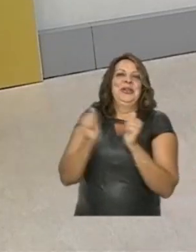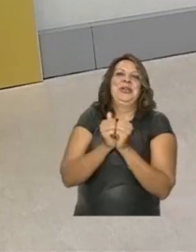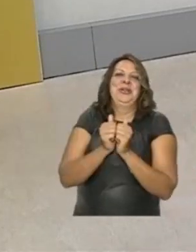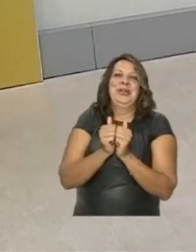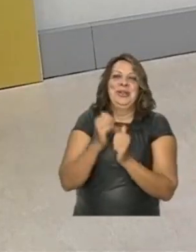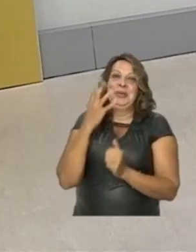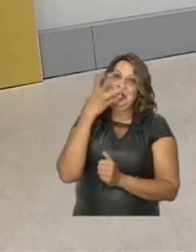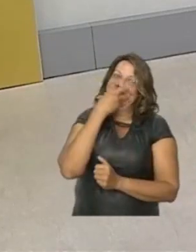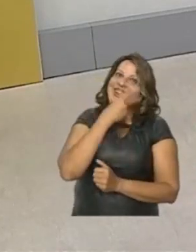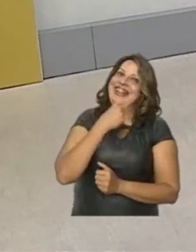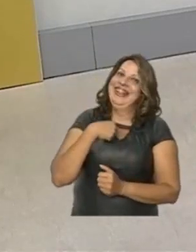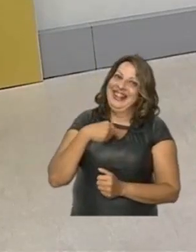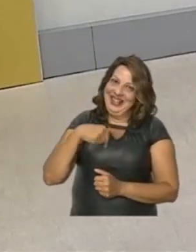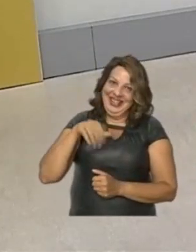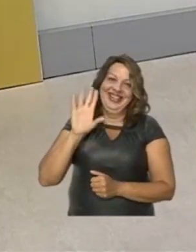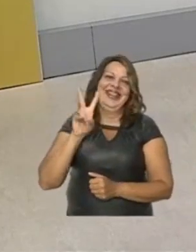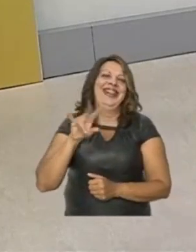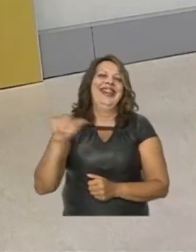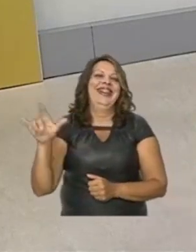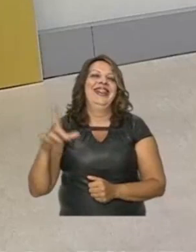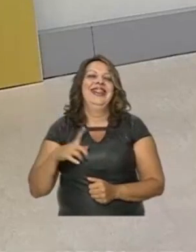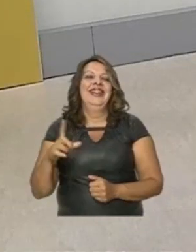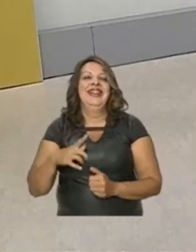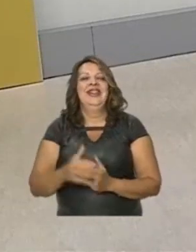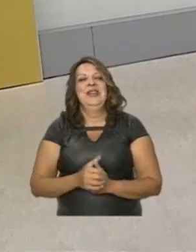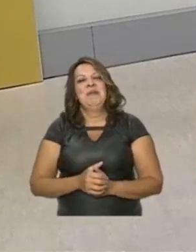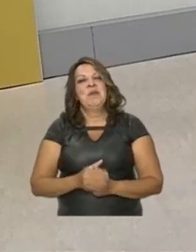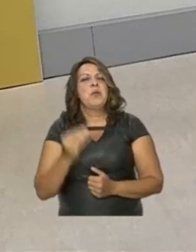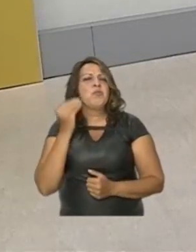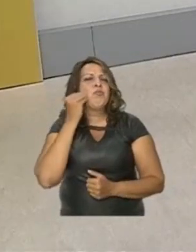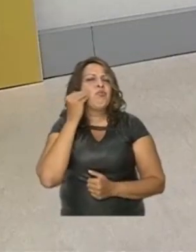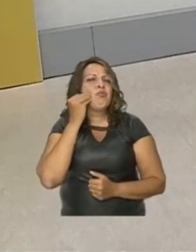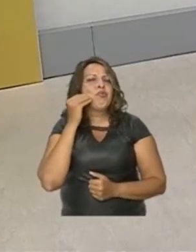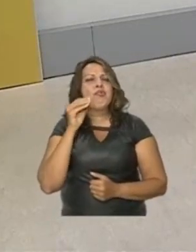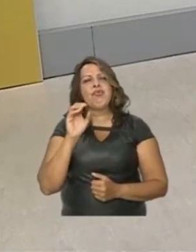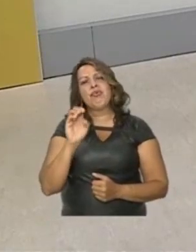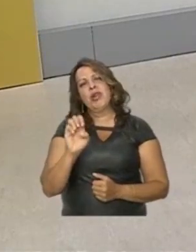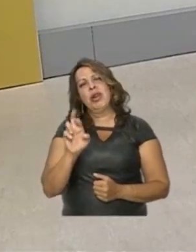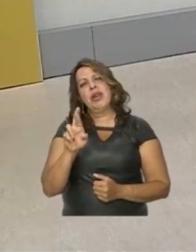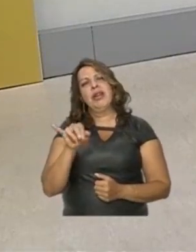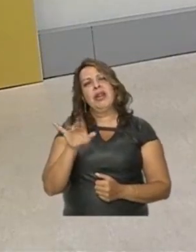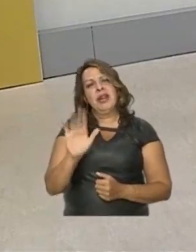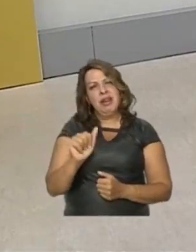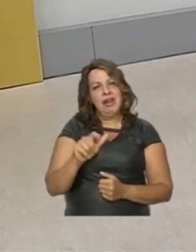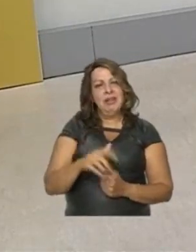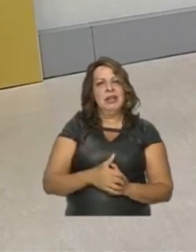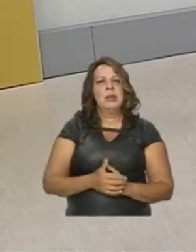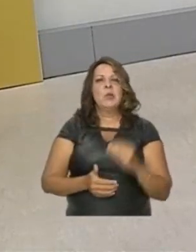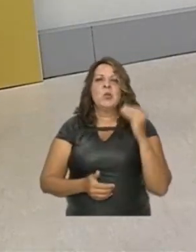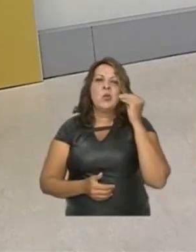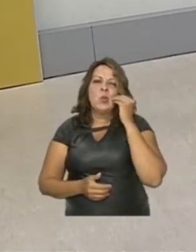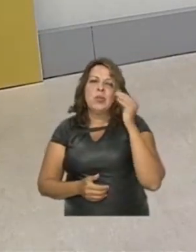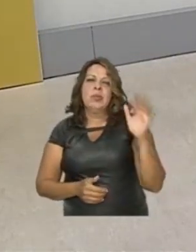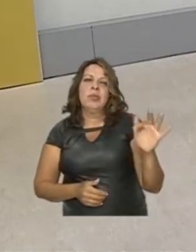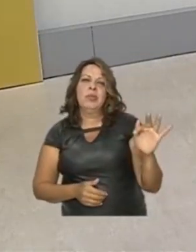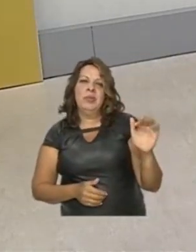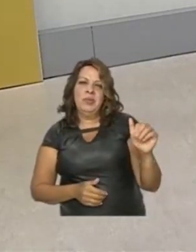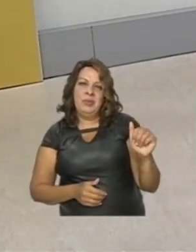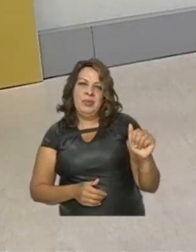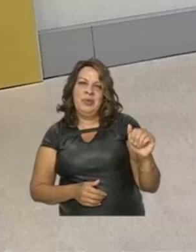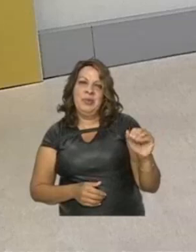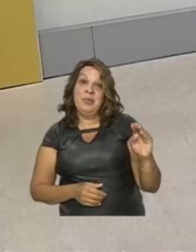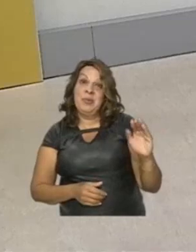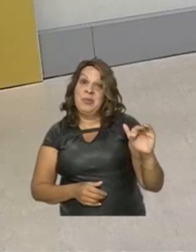verdade. Angélica Povoado Siririzinho, um beijo, meu amor. Olha só, tem aí o Fabiano